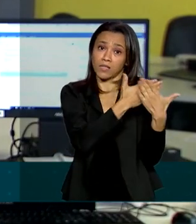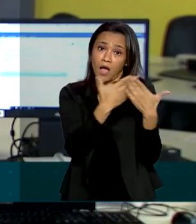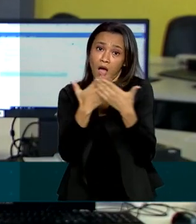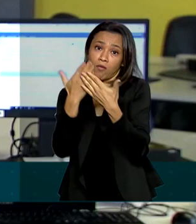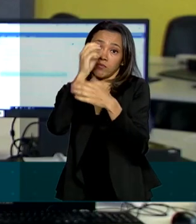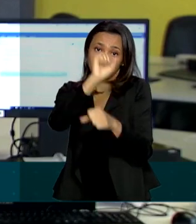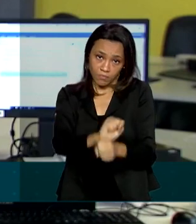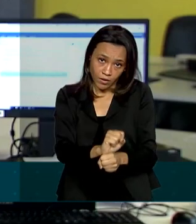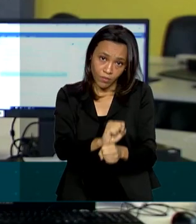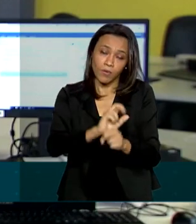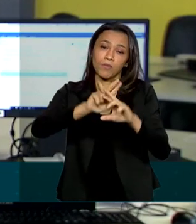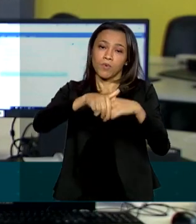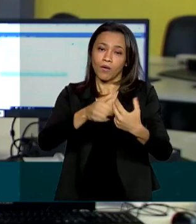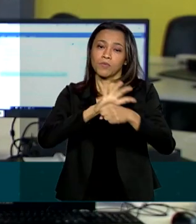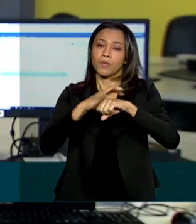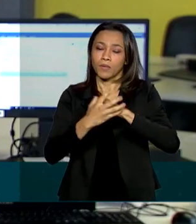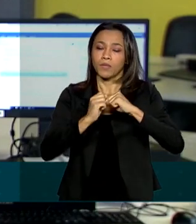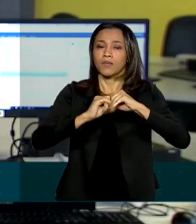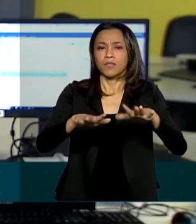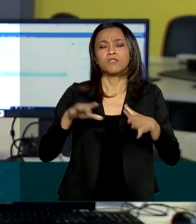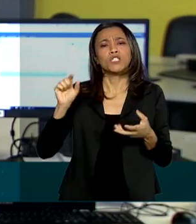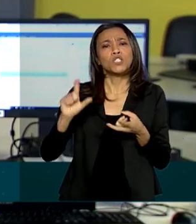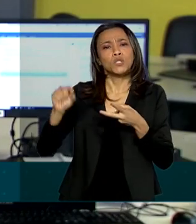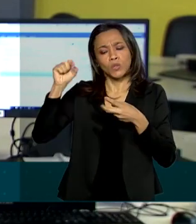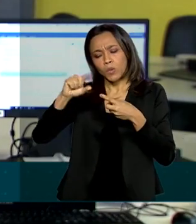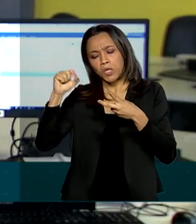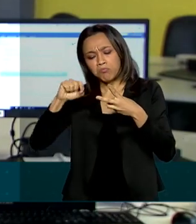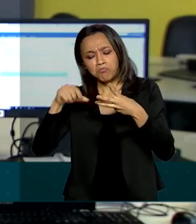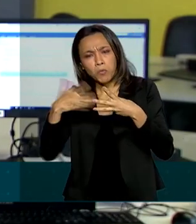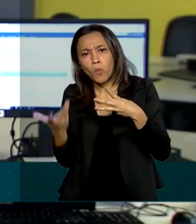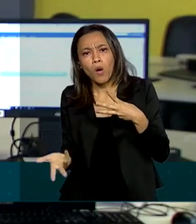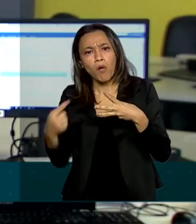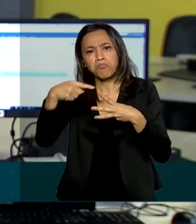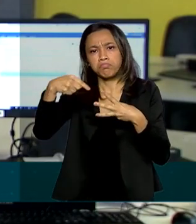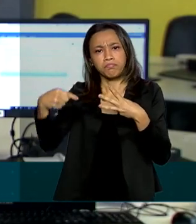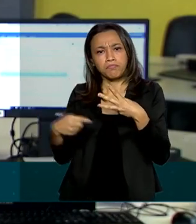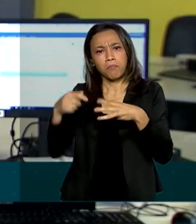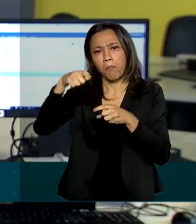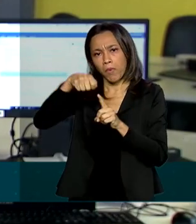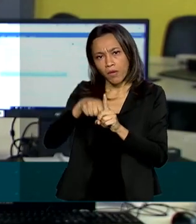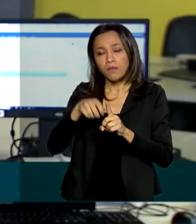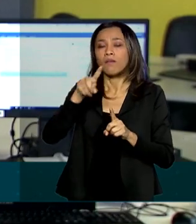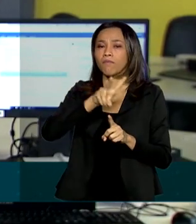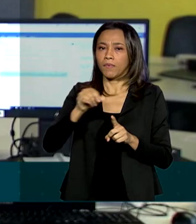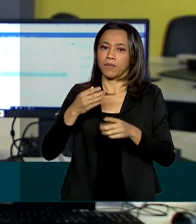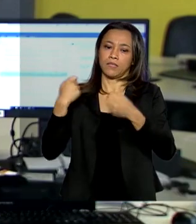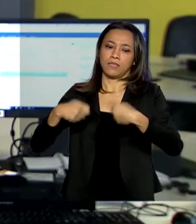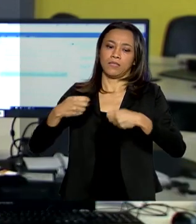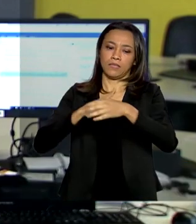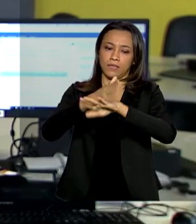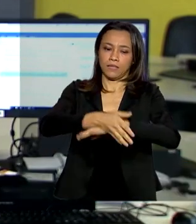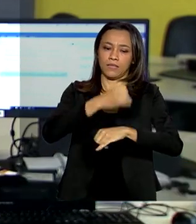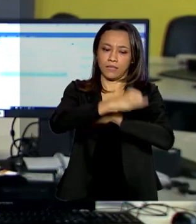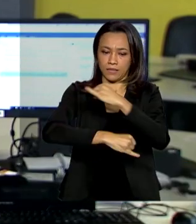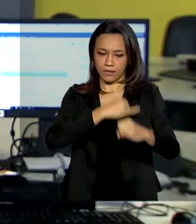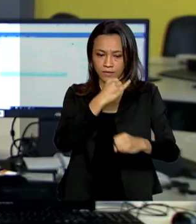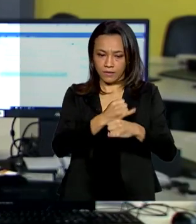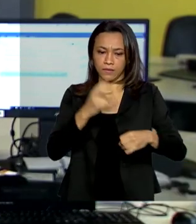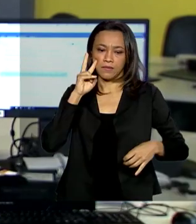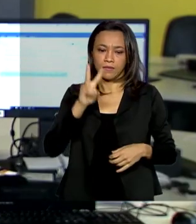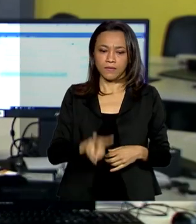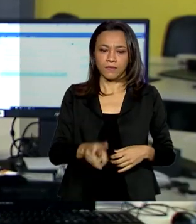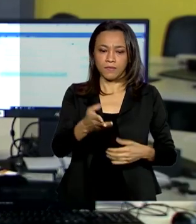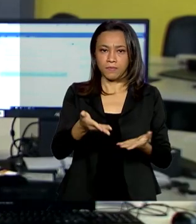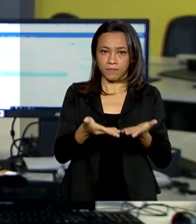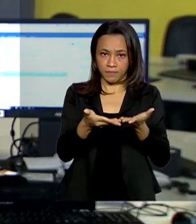coronavírus. Para votar nas datas preferidas, os inscritos no Enem deverão acessar a página do participante, que é enem.inep